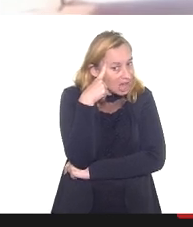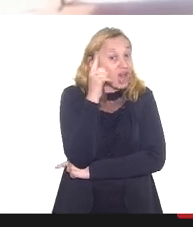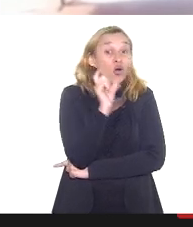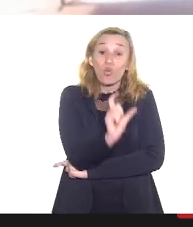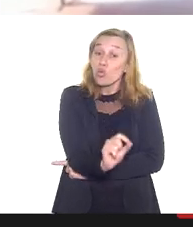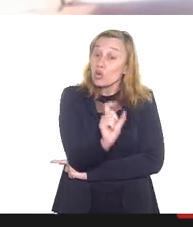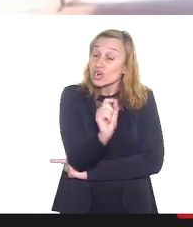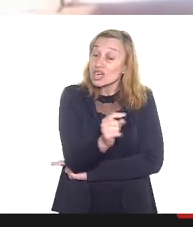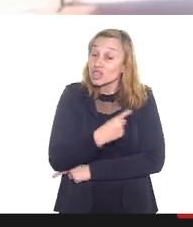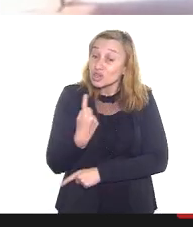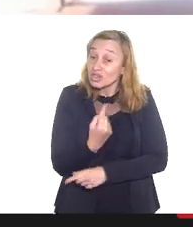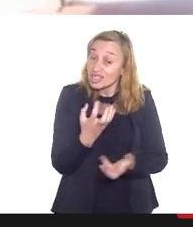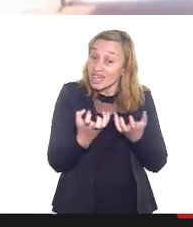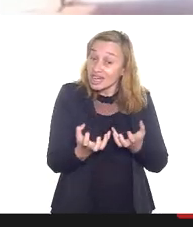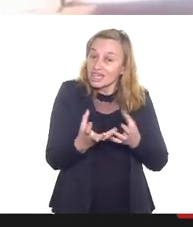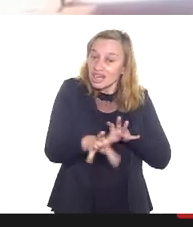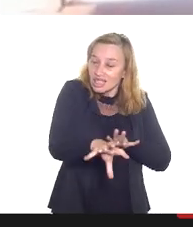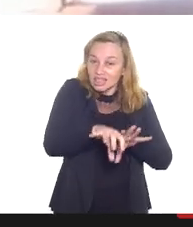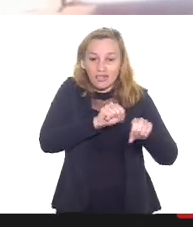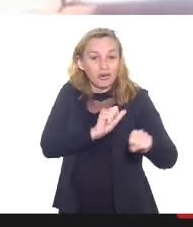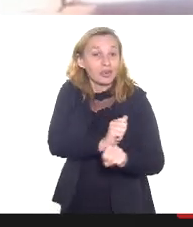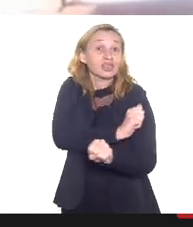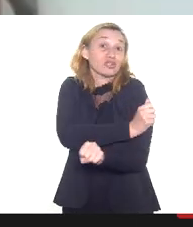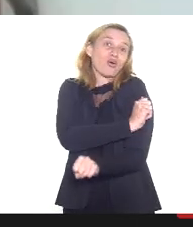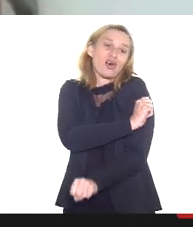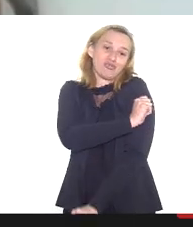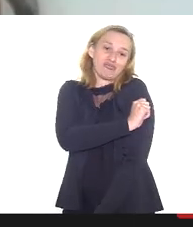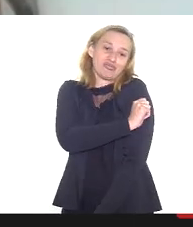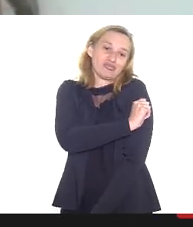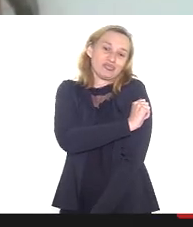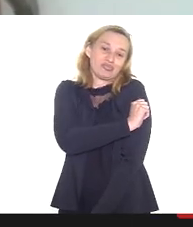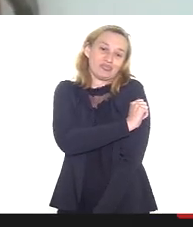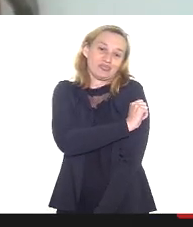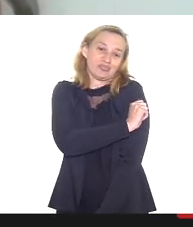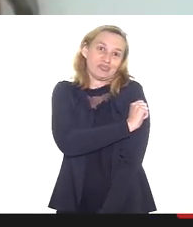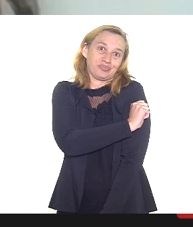quer na formação do estudante